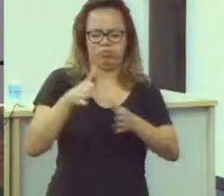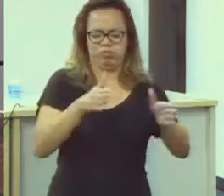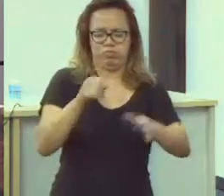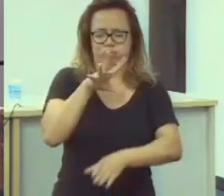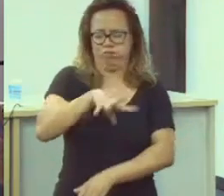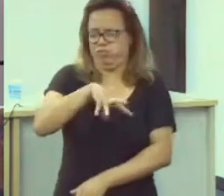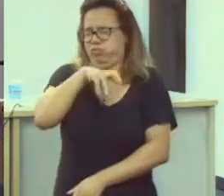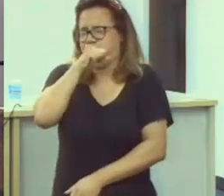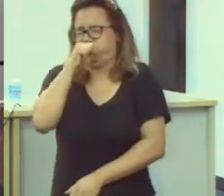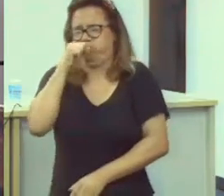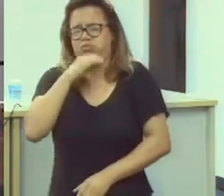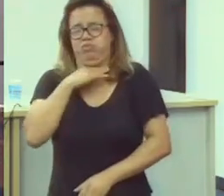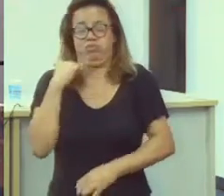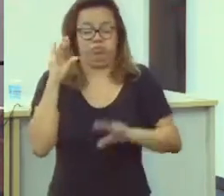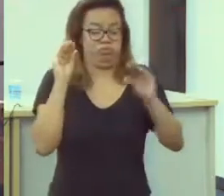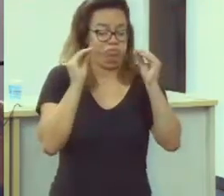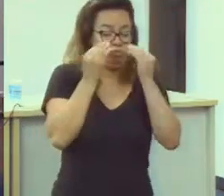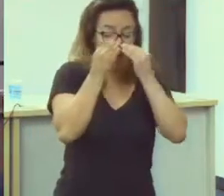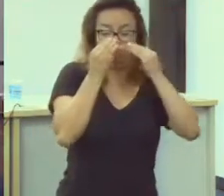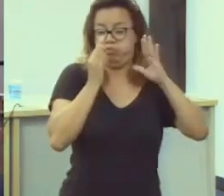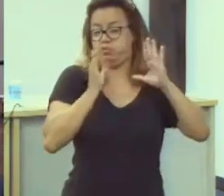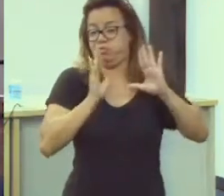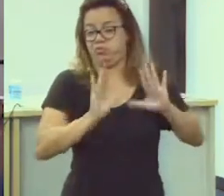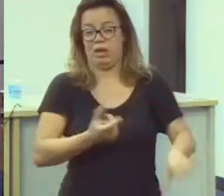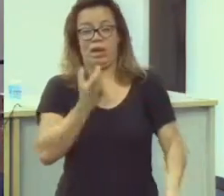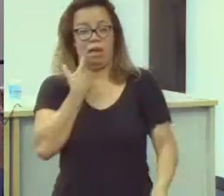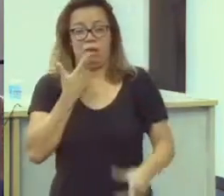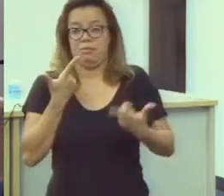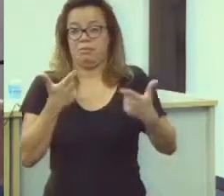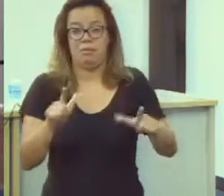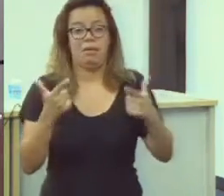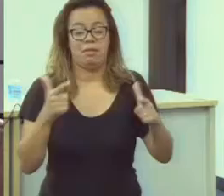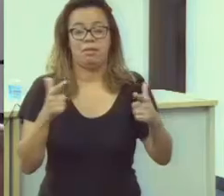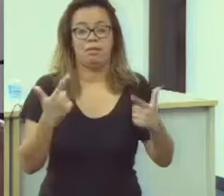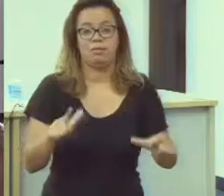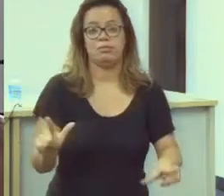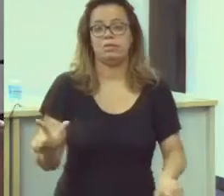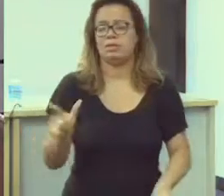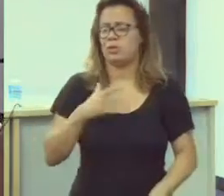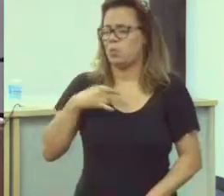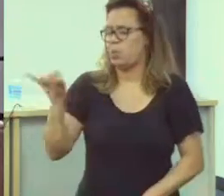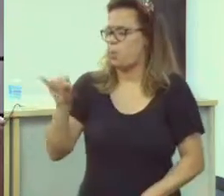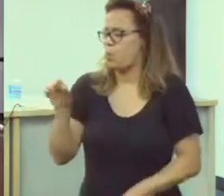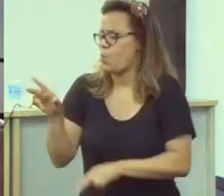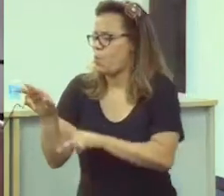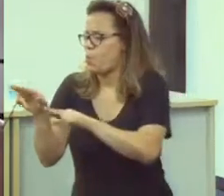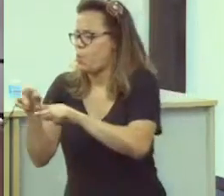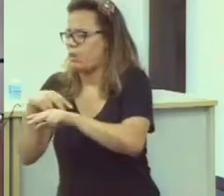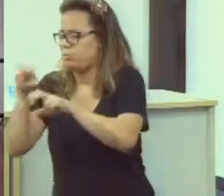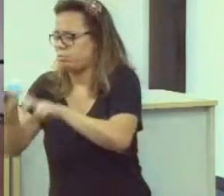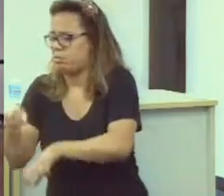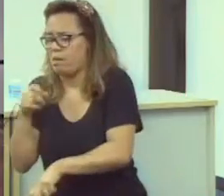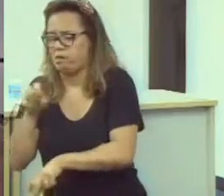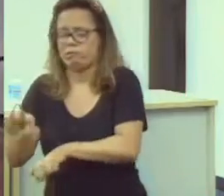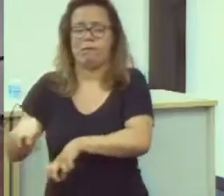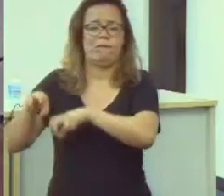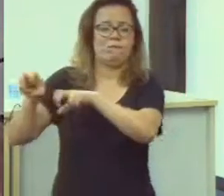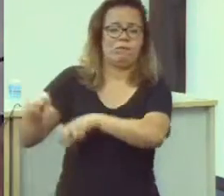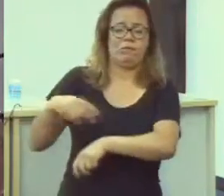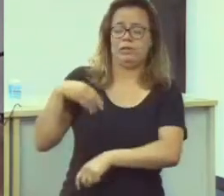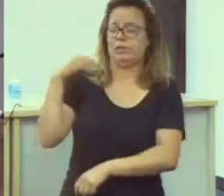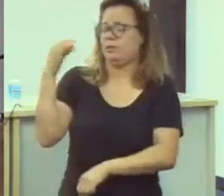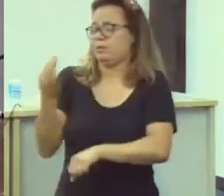tão morto que já não dá nem lambari. Irmão sofrendo no grampo, cá